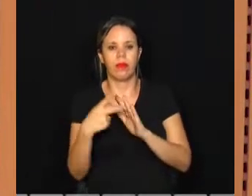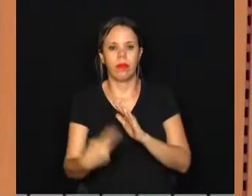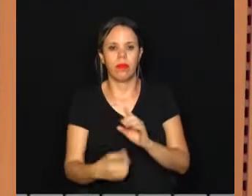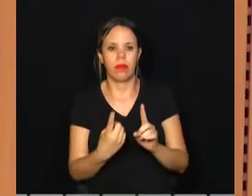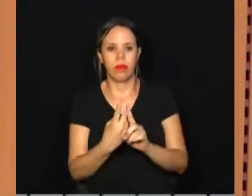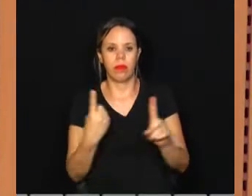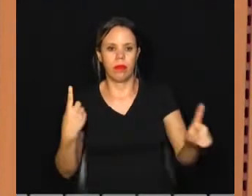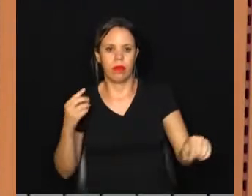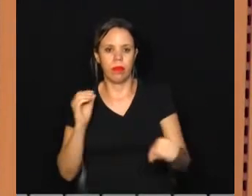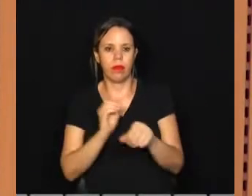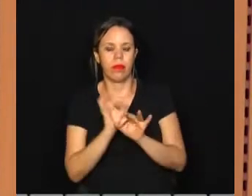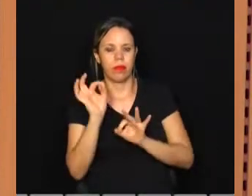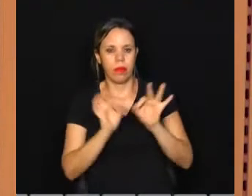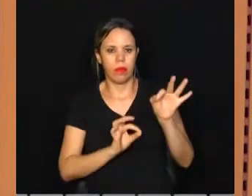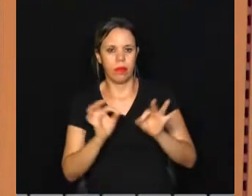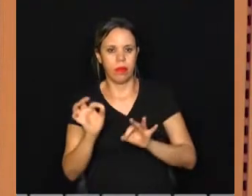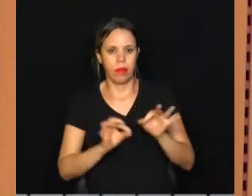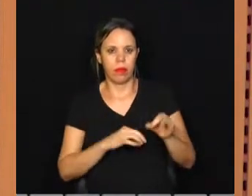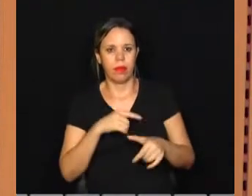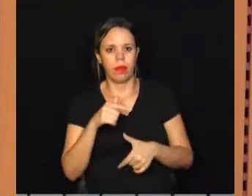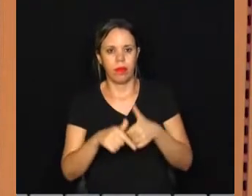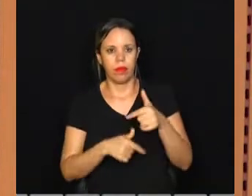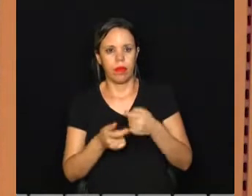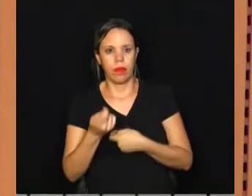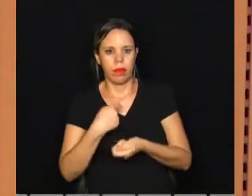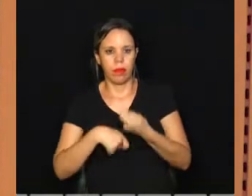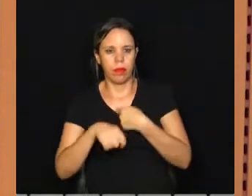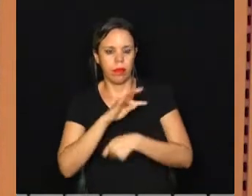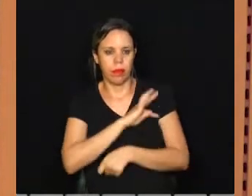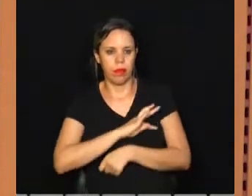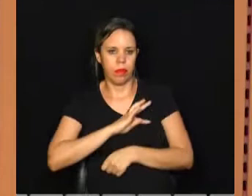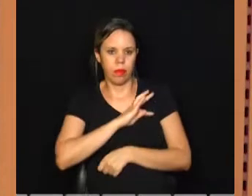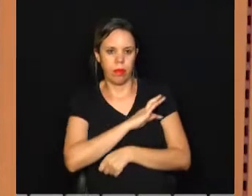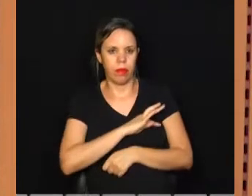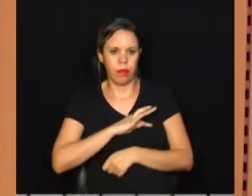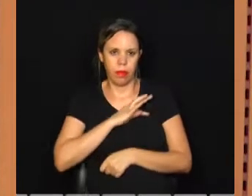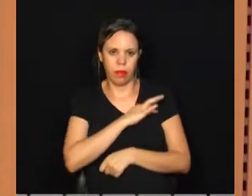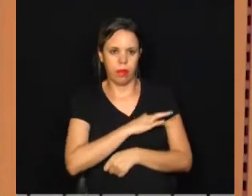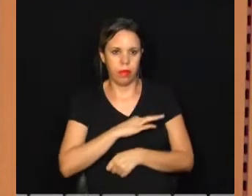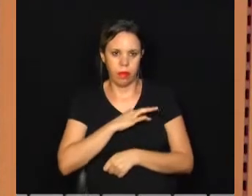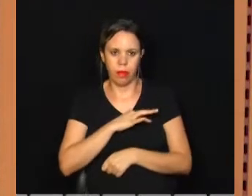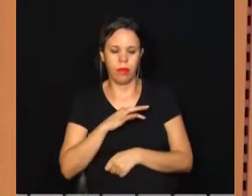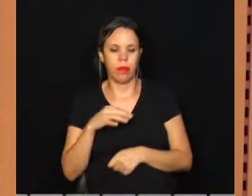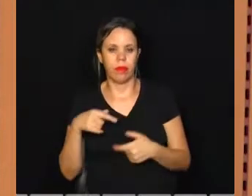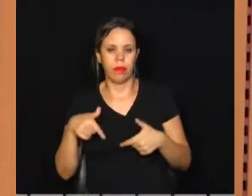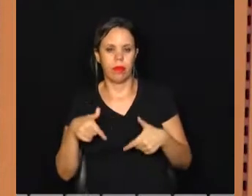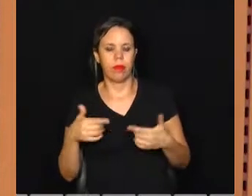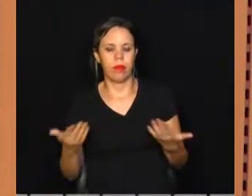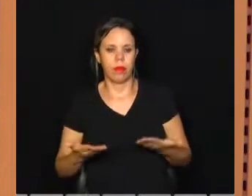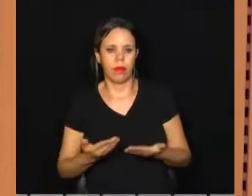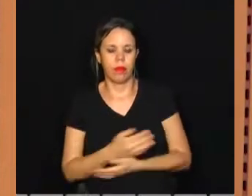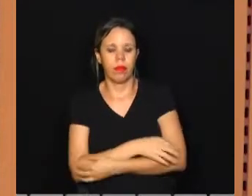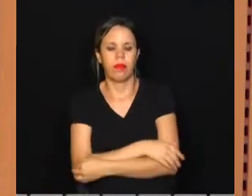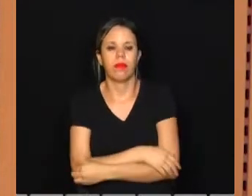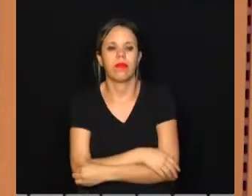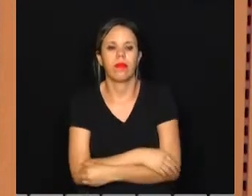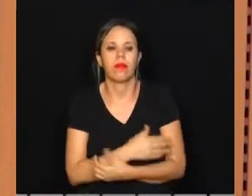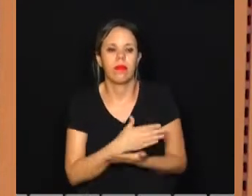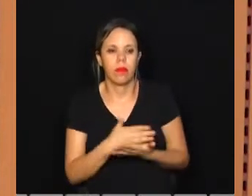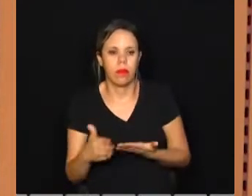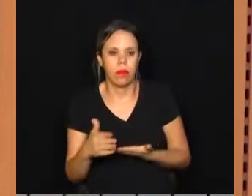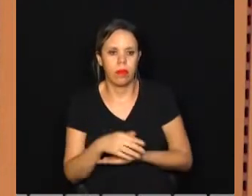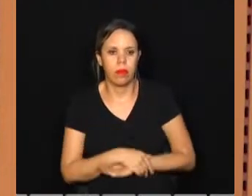cuidando da coordenação técnica dessa nossa atividade. Então, para iniciar